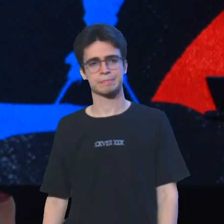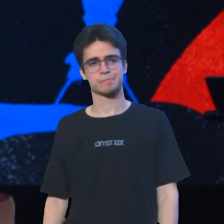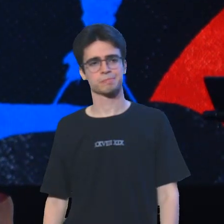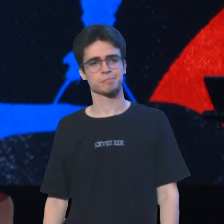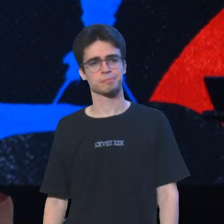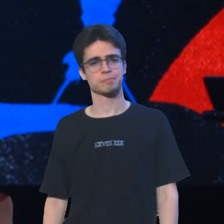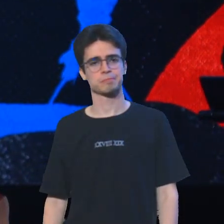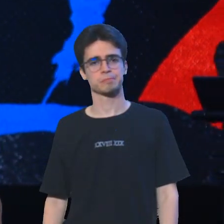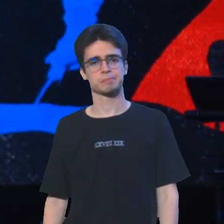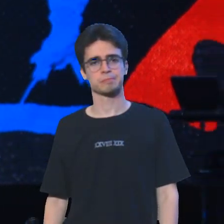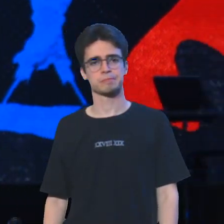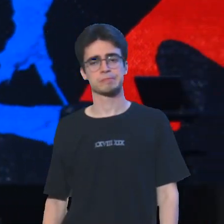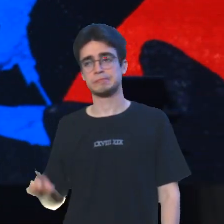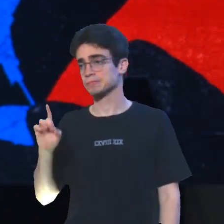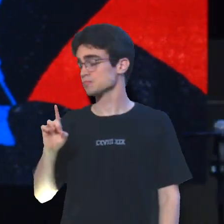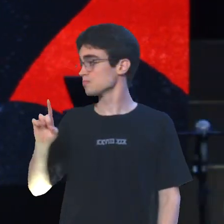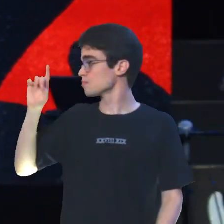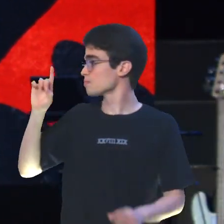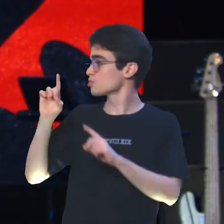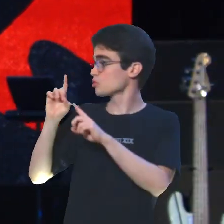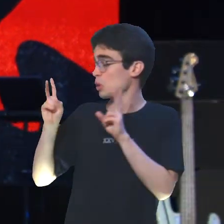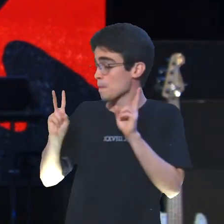O mesmo Deus